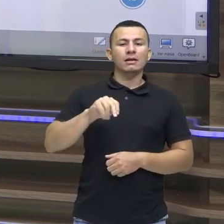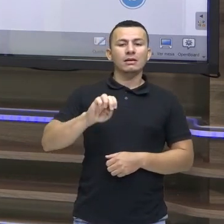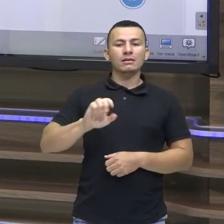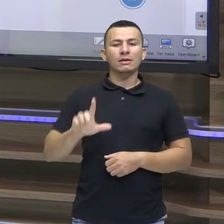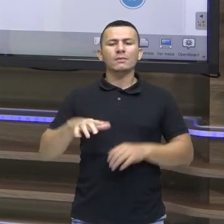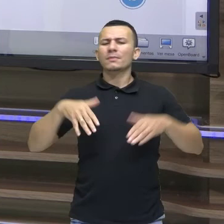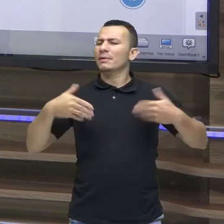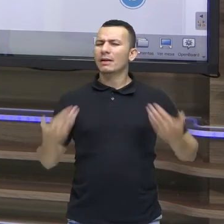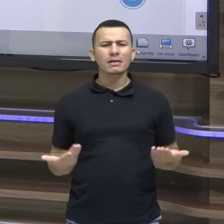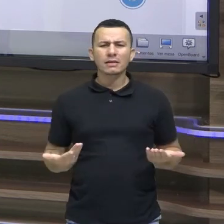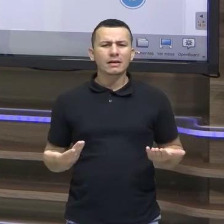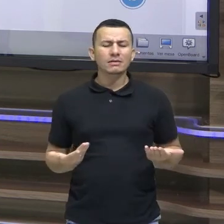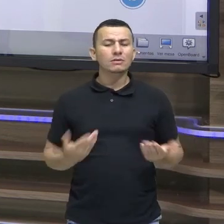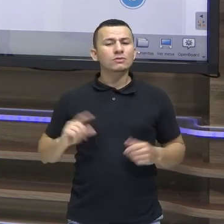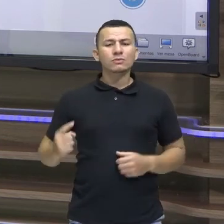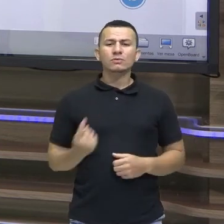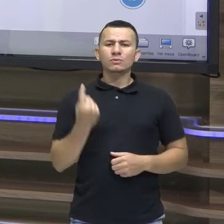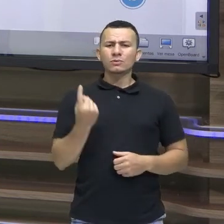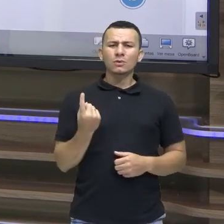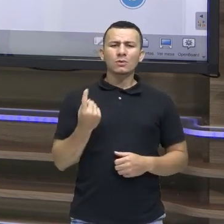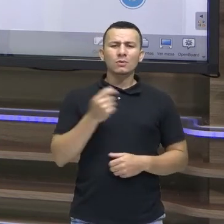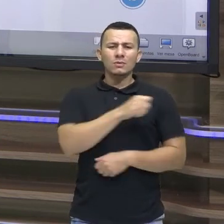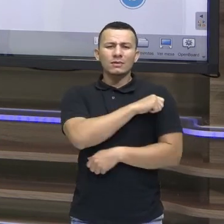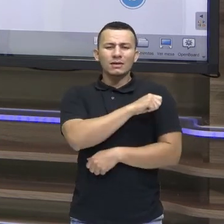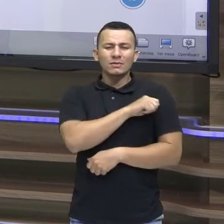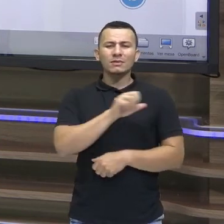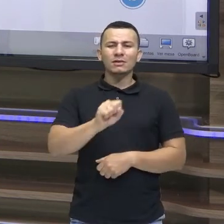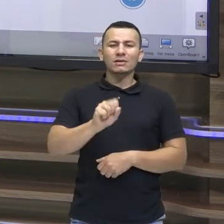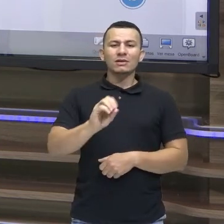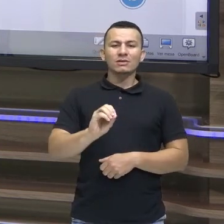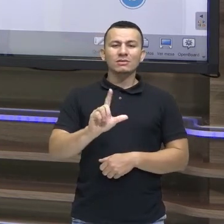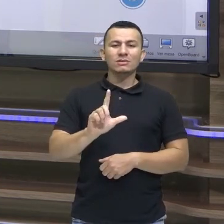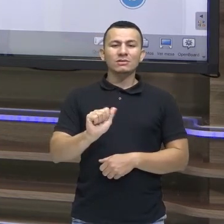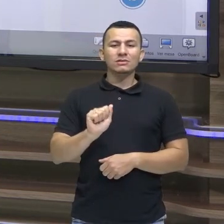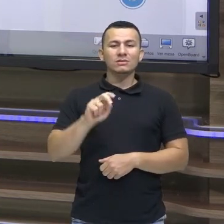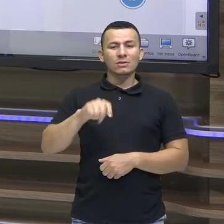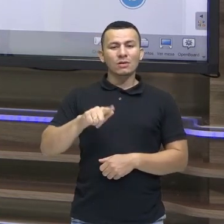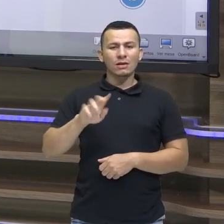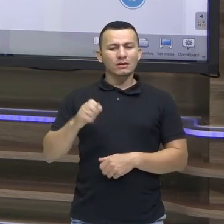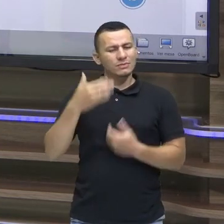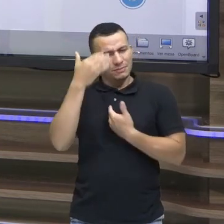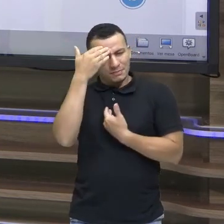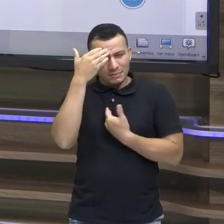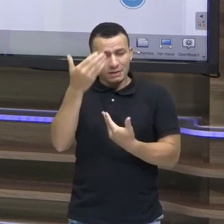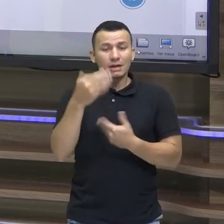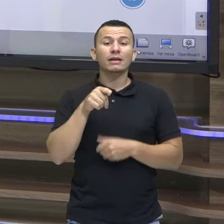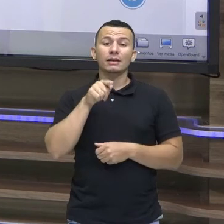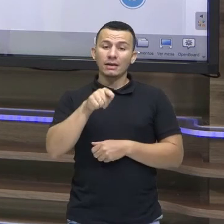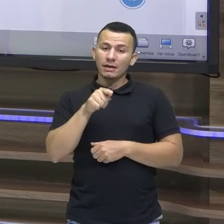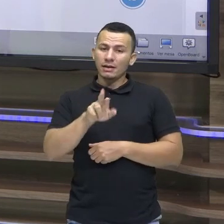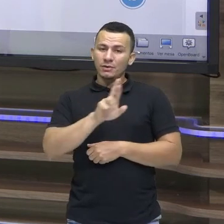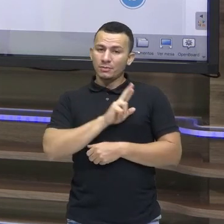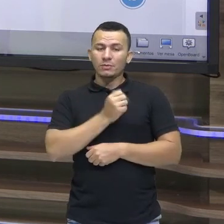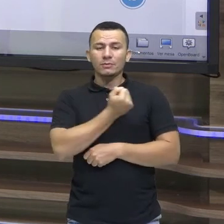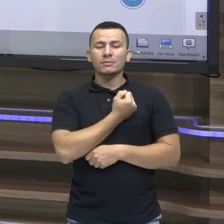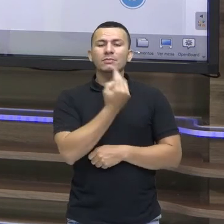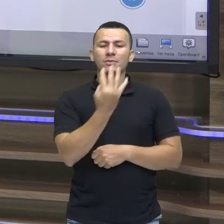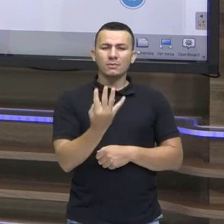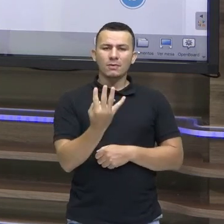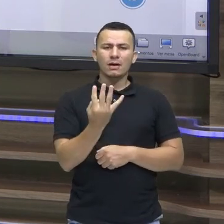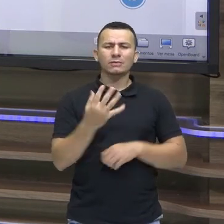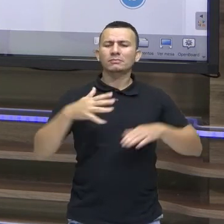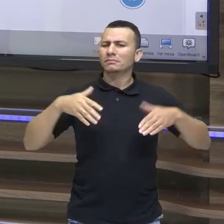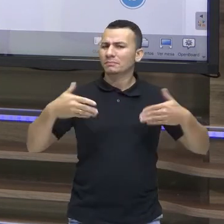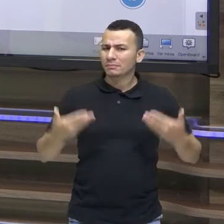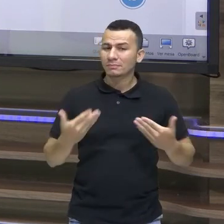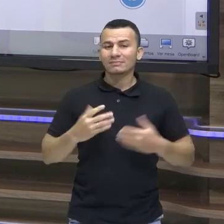estou observando aqui a participação da Solange. Obrigada, Solange. A Solange está dizendo que a questão 4 tem como